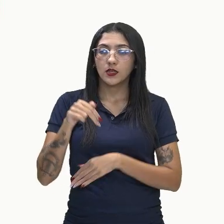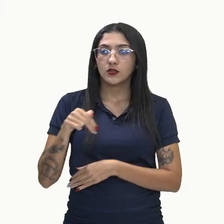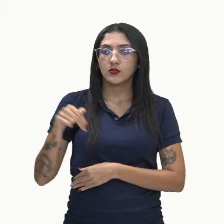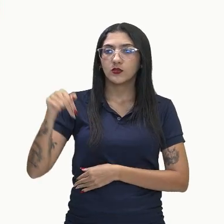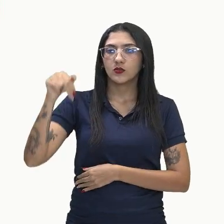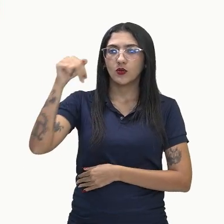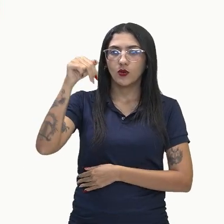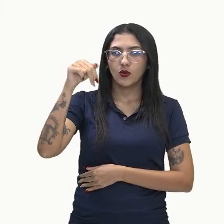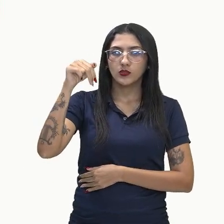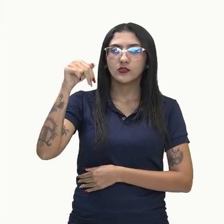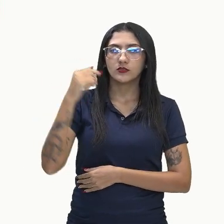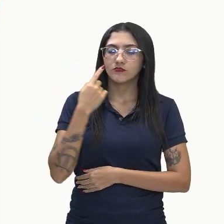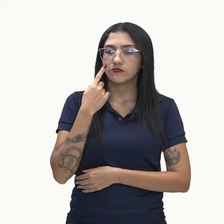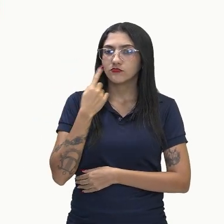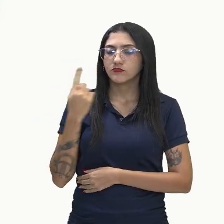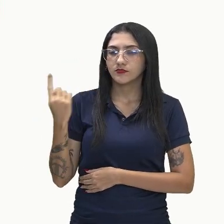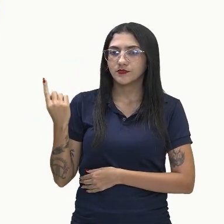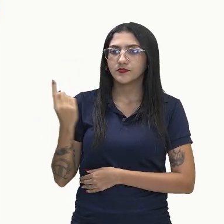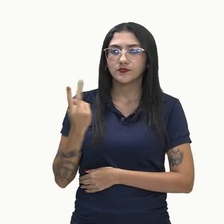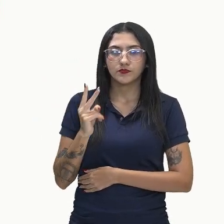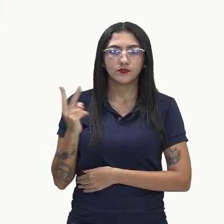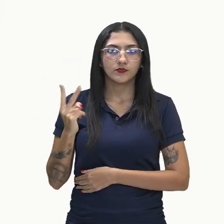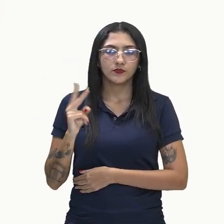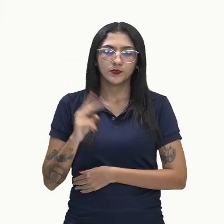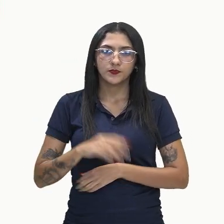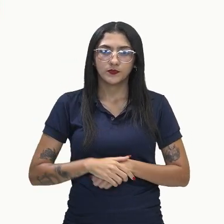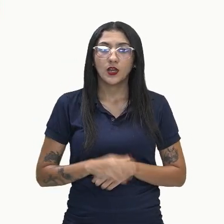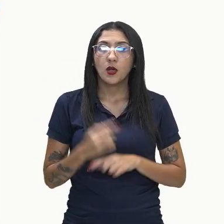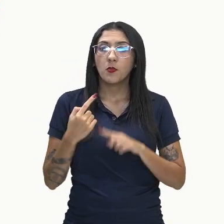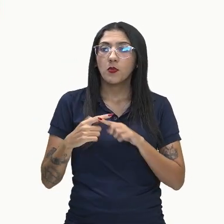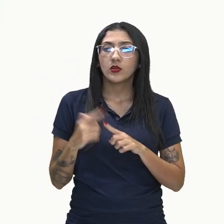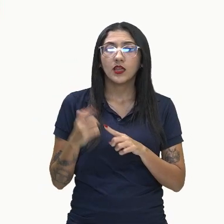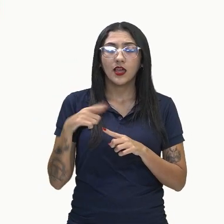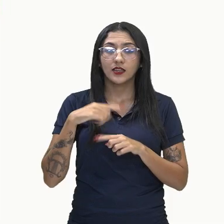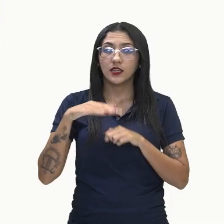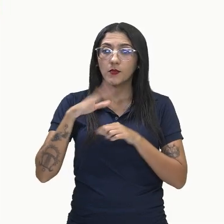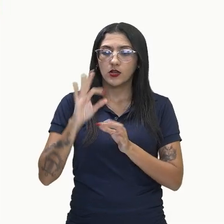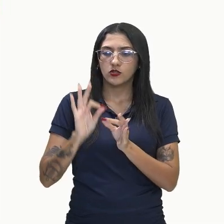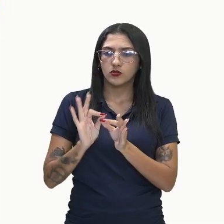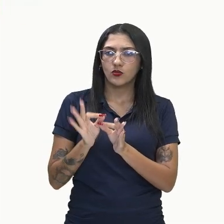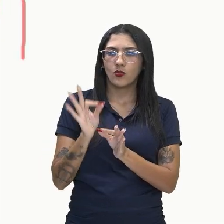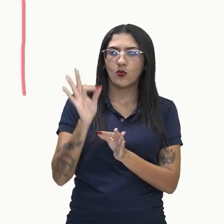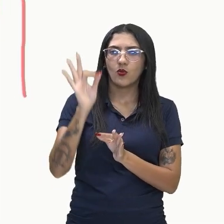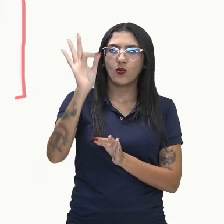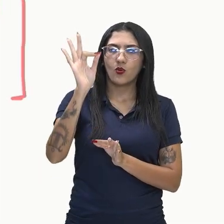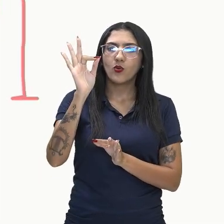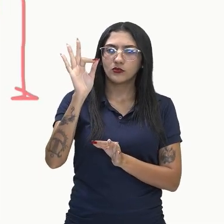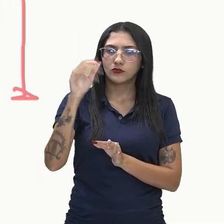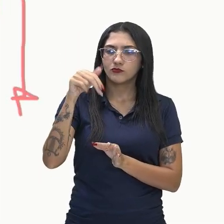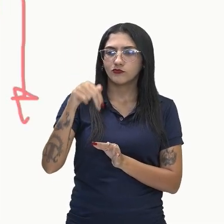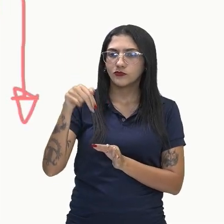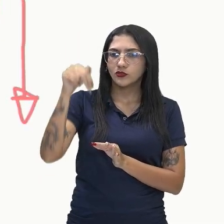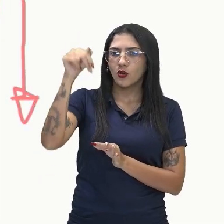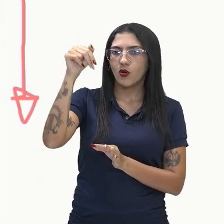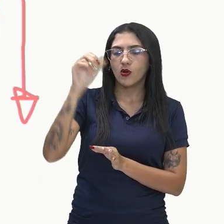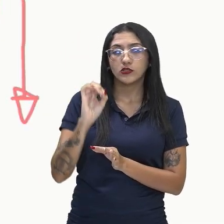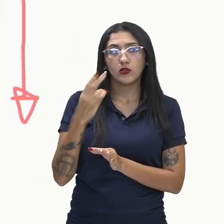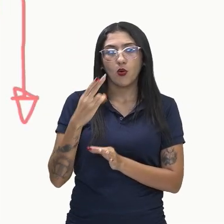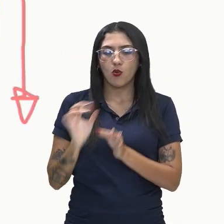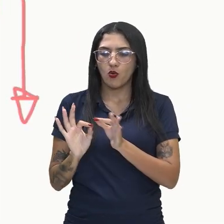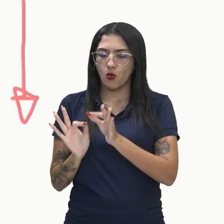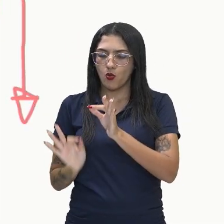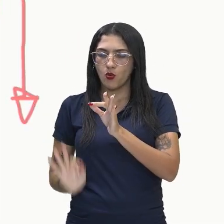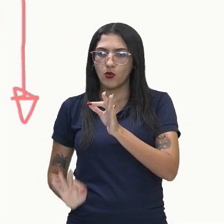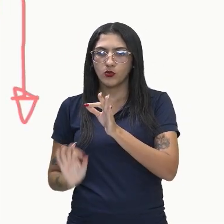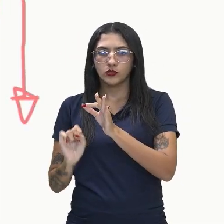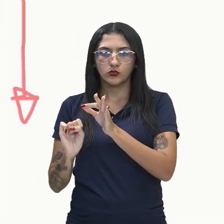para a zona ártica, porque a gente está se distanciando da linha do Equador, né, tanto para norte quanto para sul, e aí a